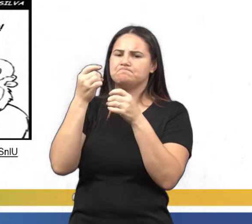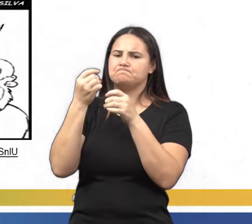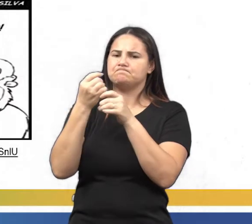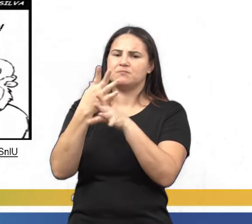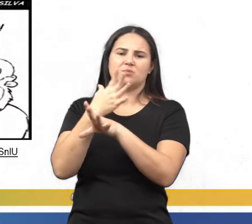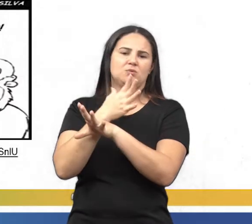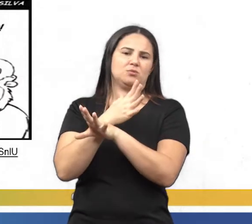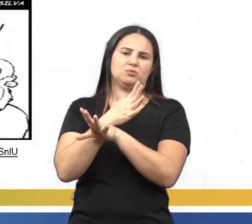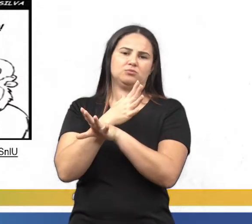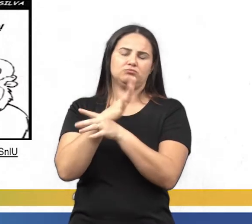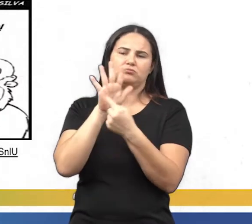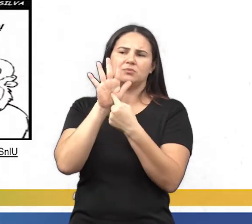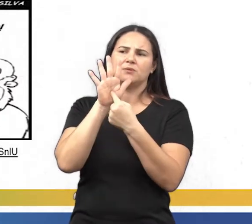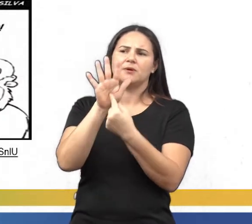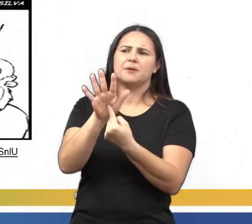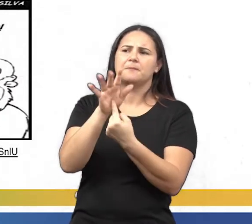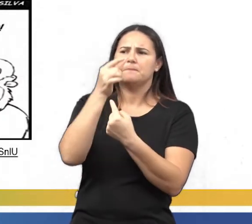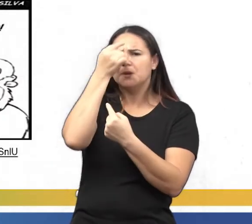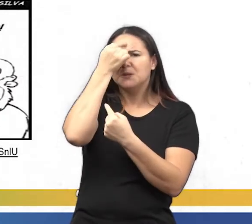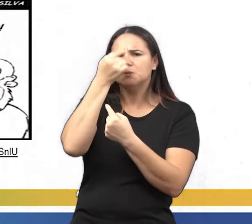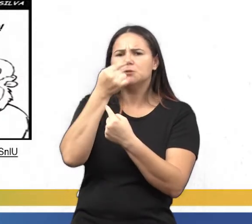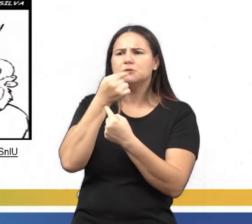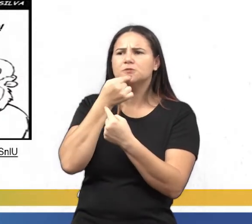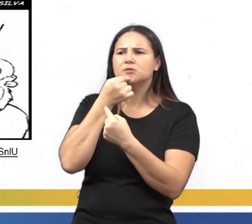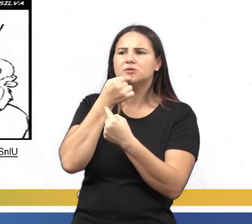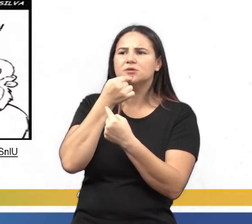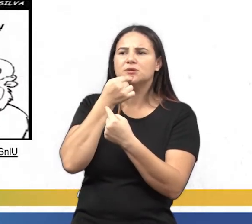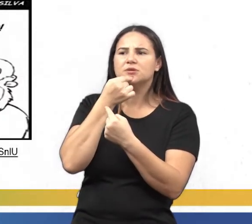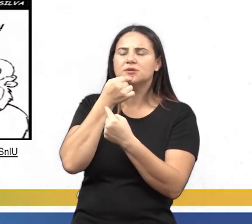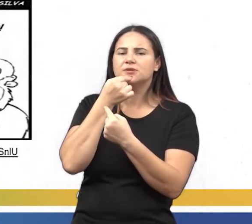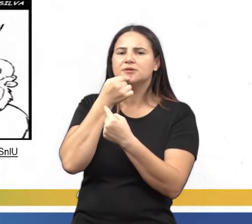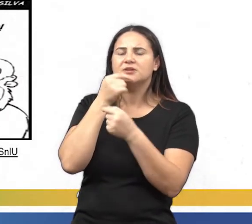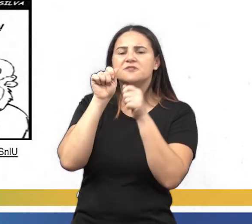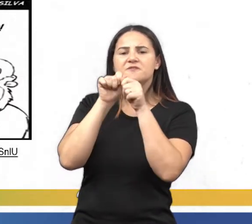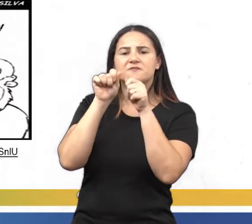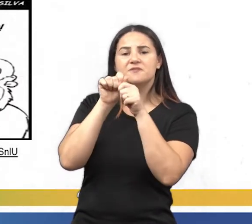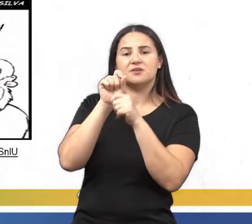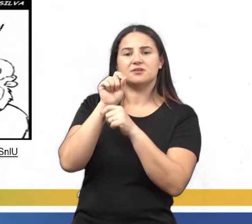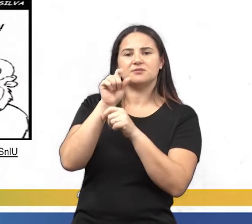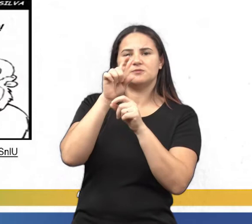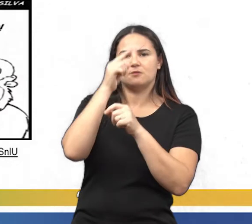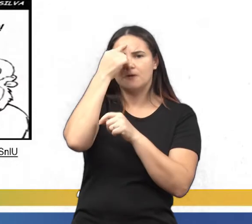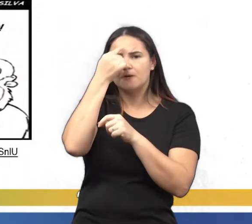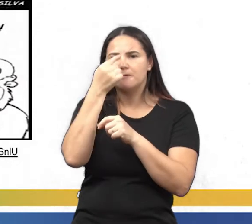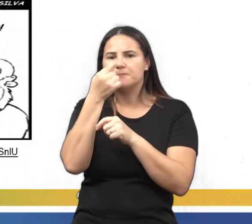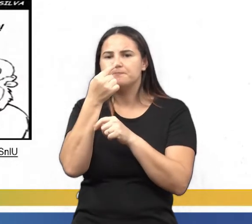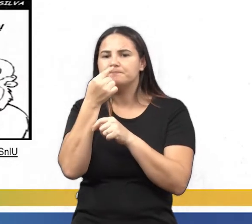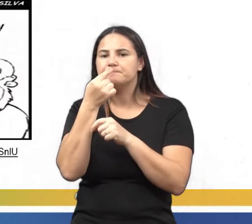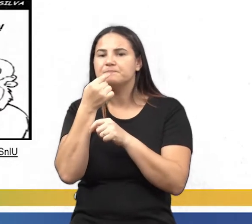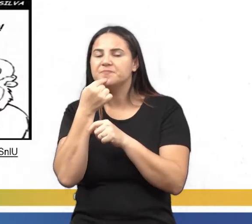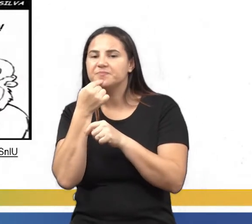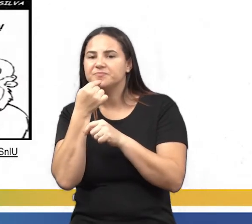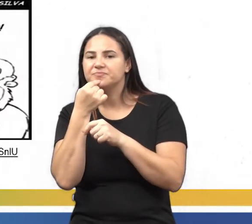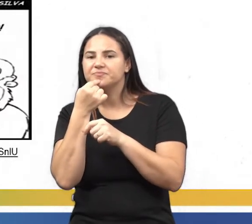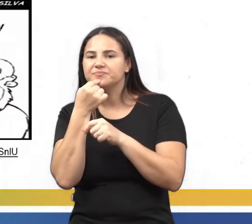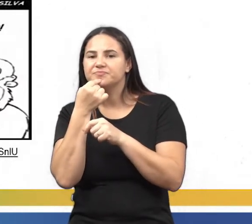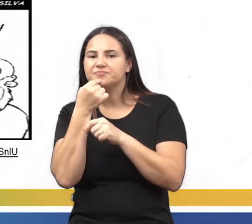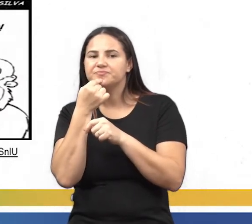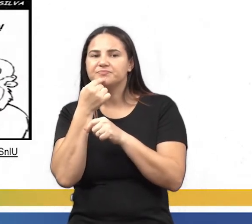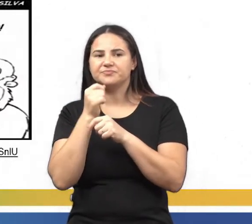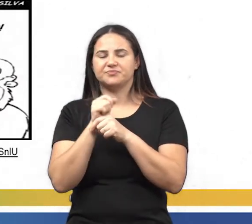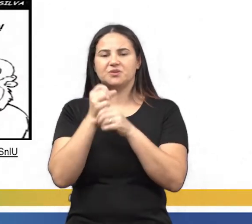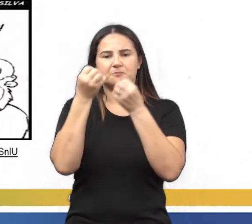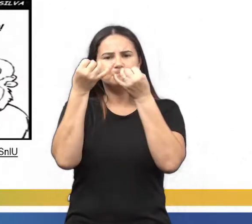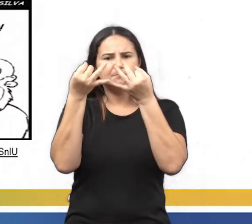Pronto. A tirinha que ele mostra no último quadrinho é a tirinha que ele acabou de fazer. Ou seja, ele usou uma tirinha